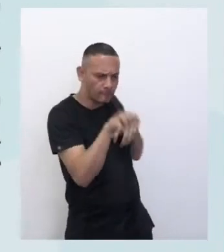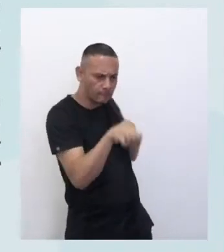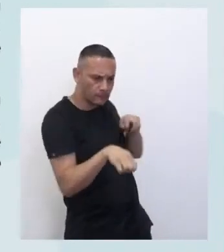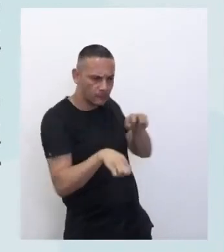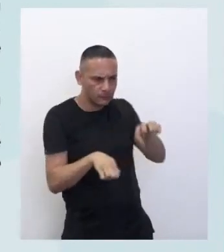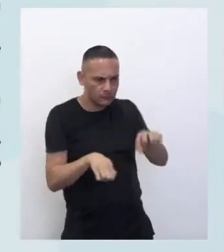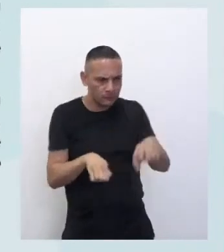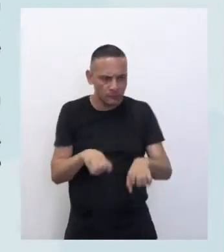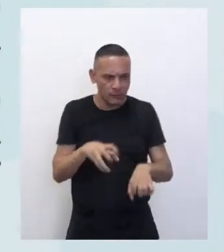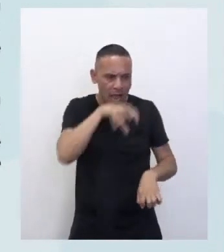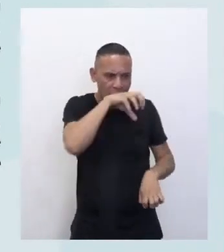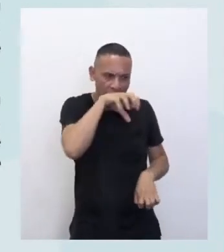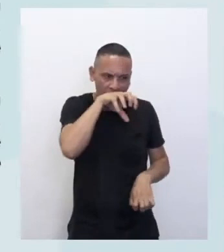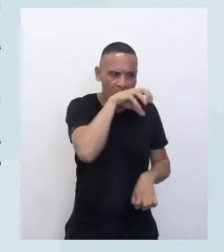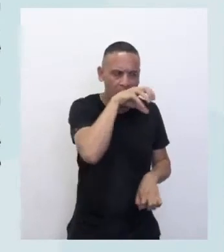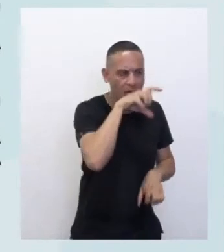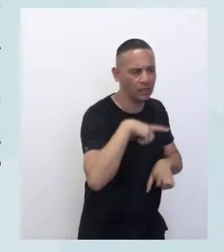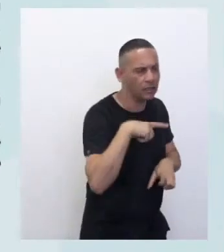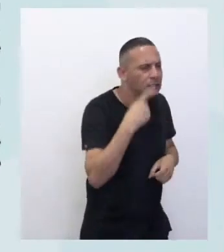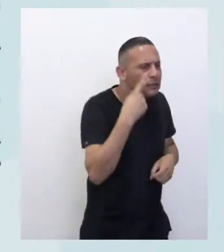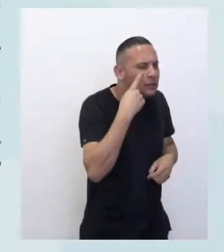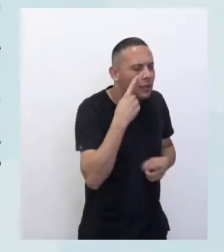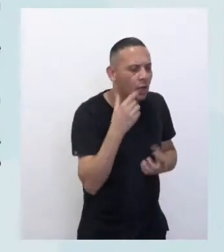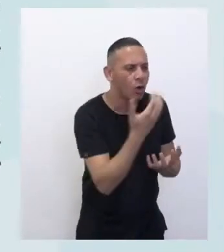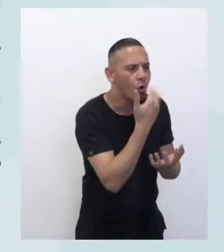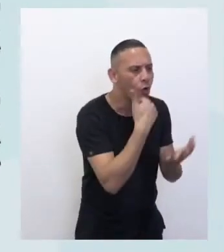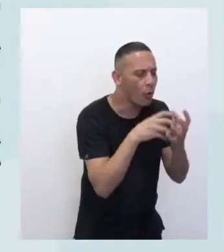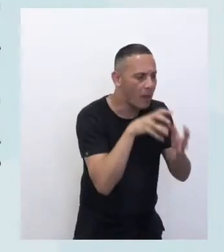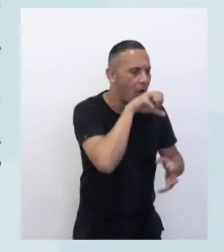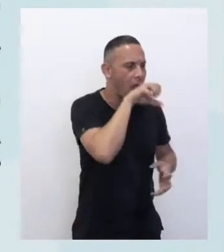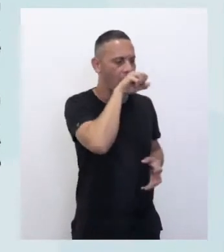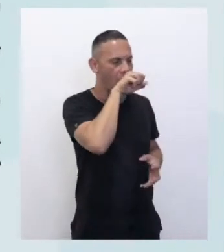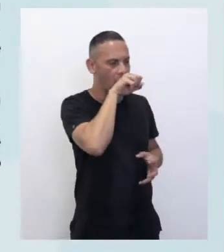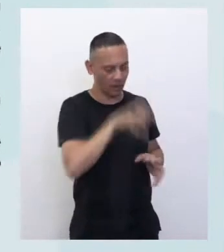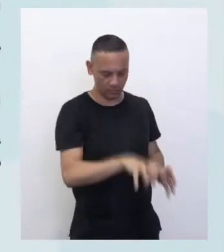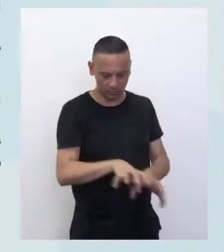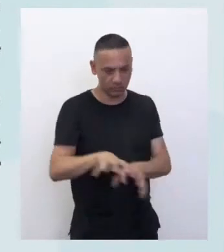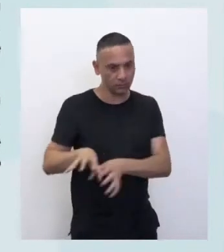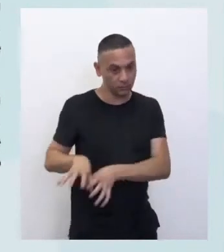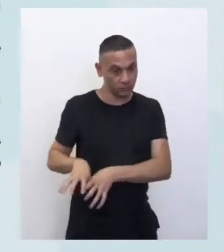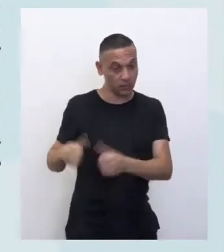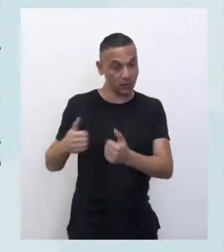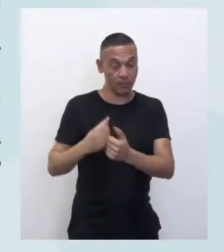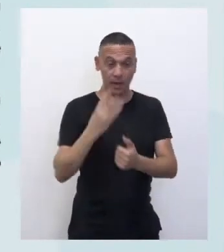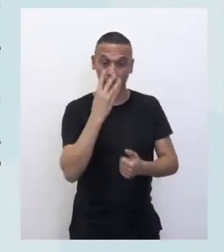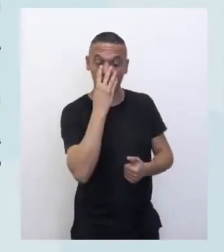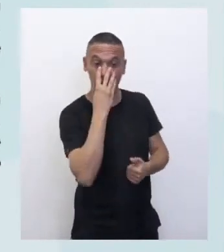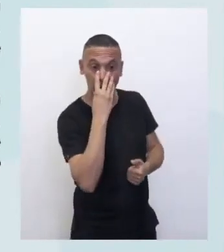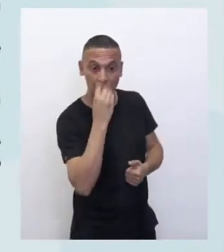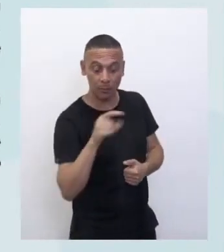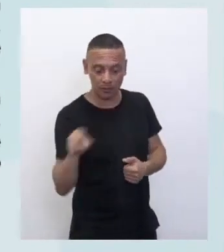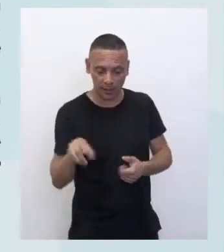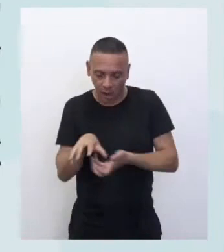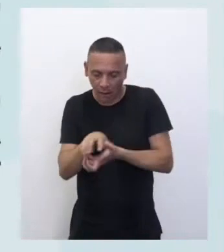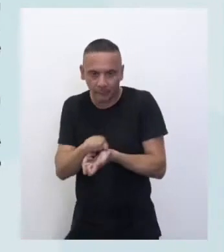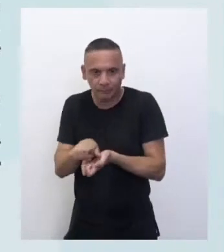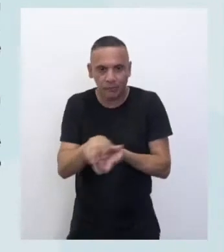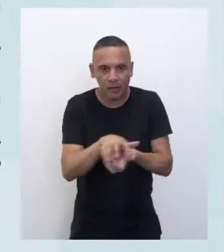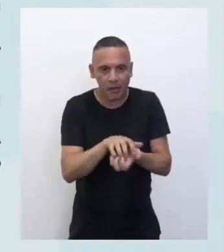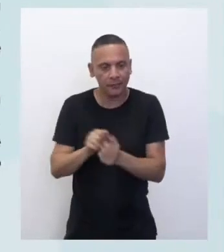caça fresca. Após comer parte dela, colocou o resto ao lado da raposa e assim esta pôde se